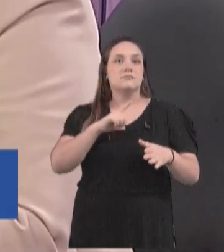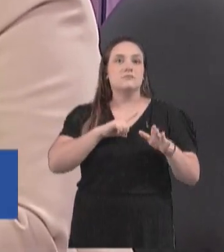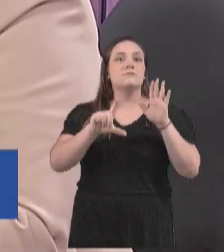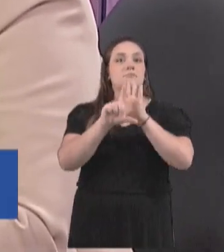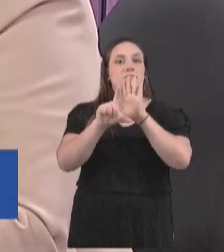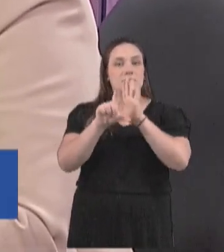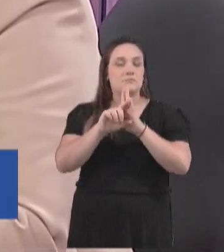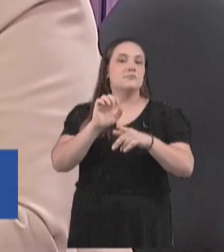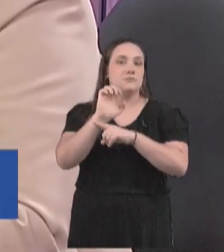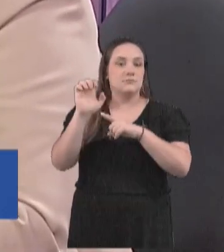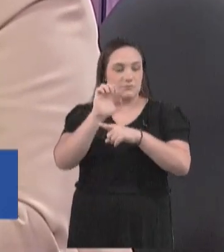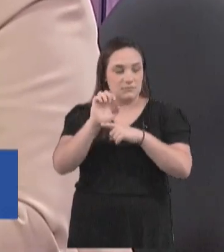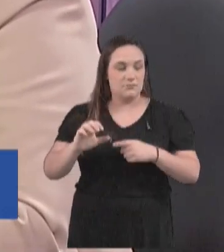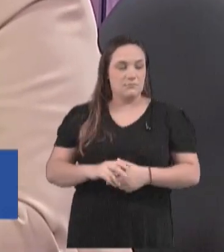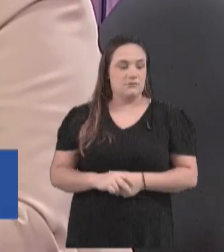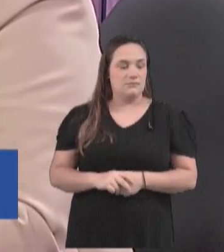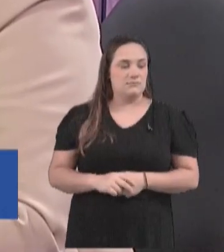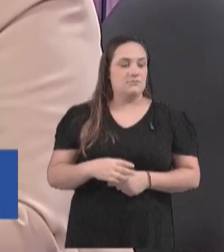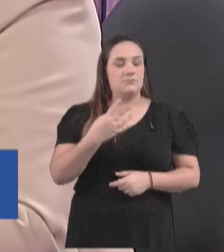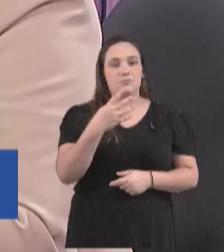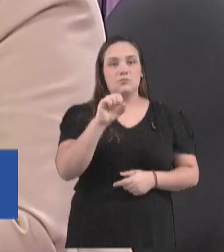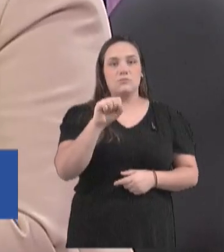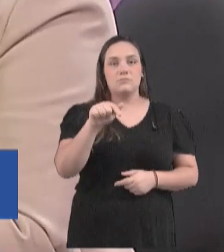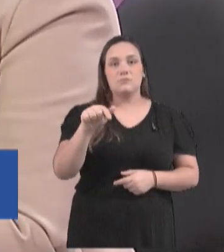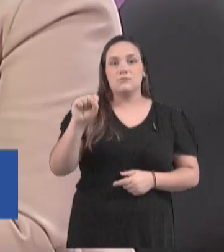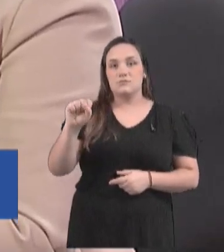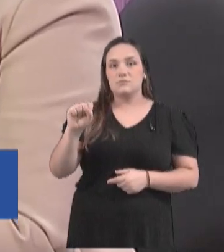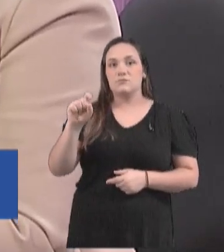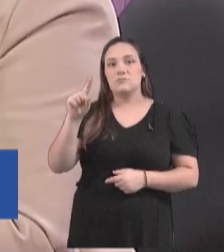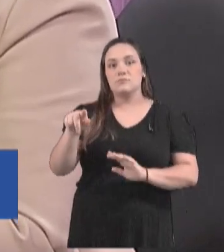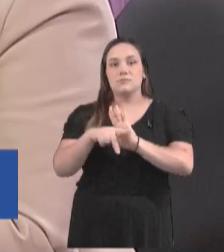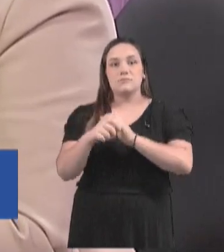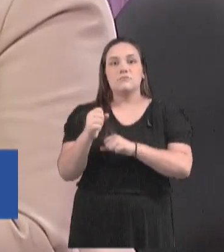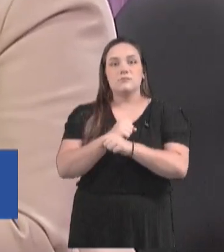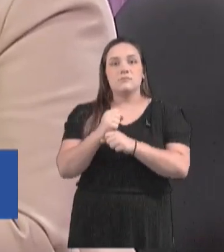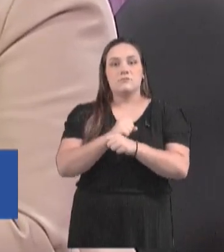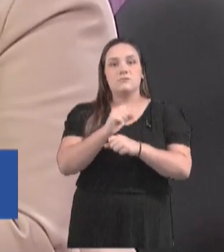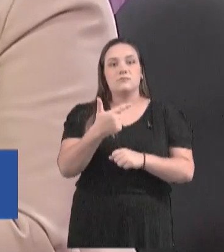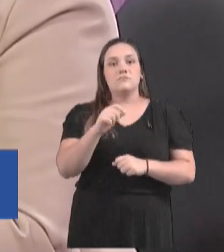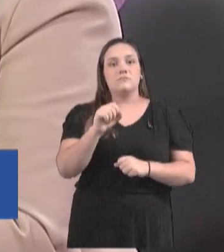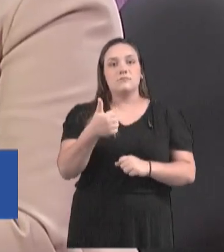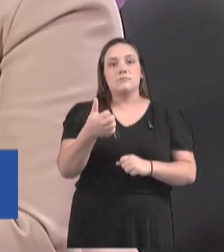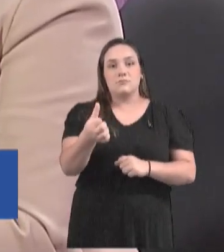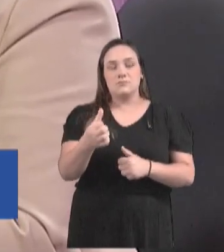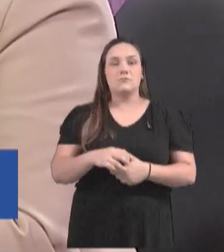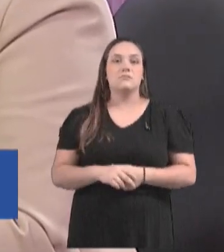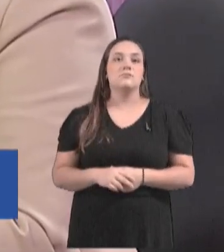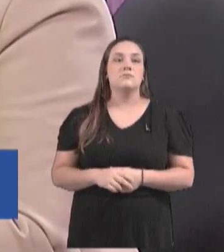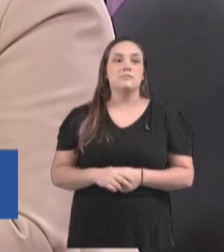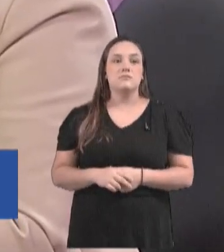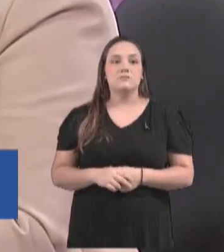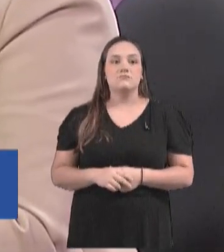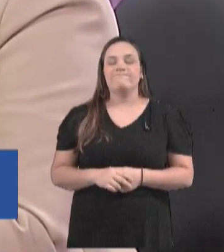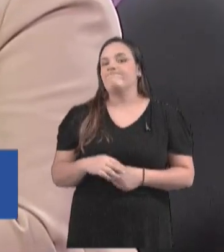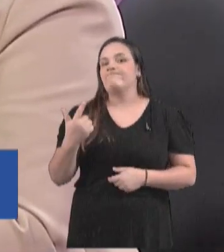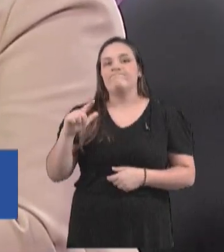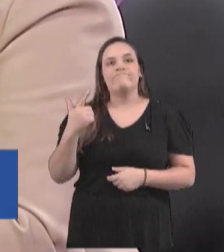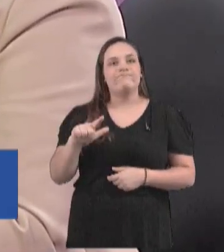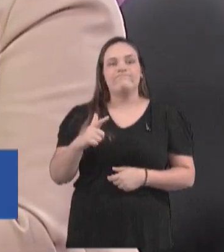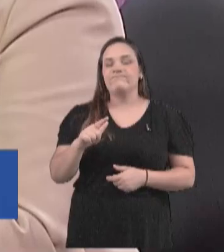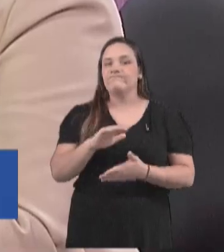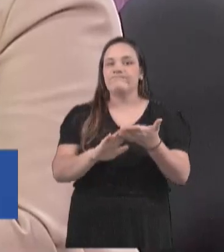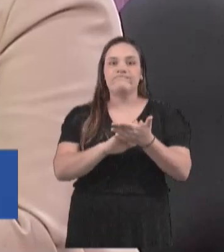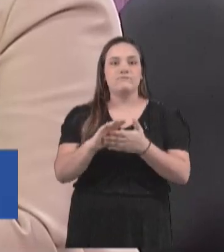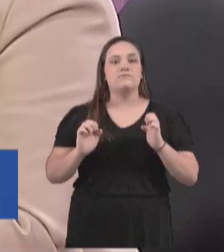esta lei estadual 4878 de 2016 e não tinha sido feito um evento